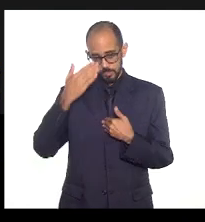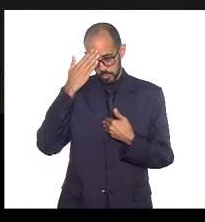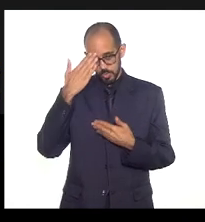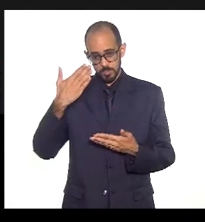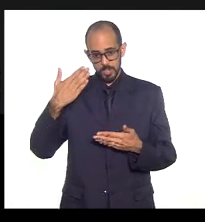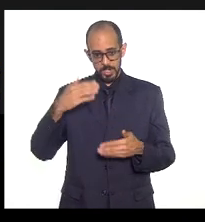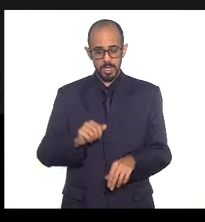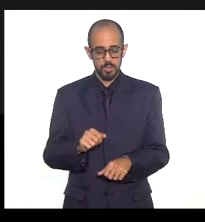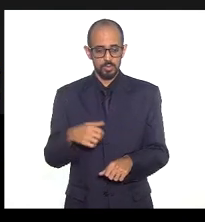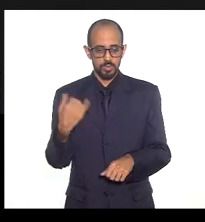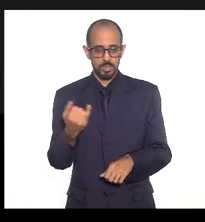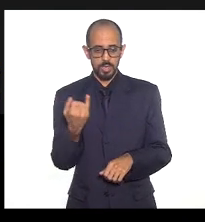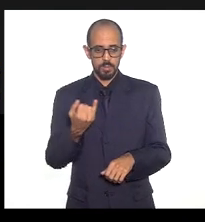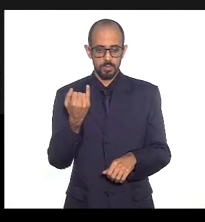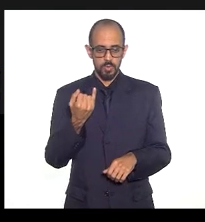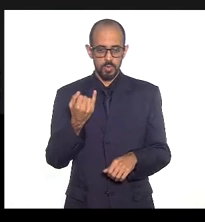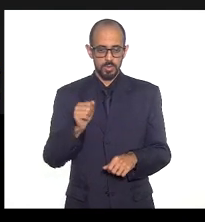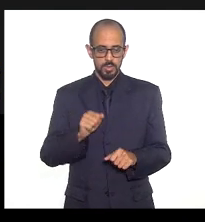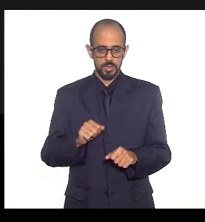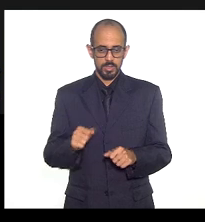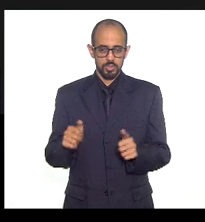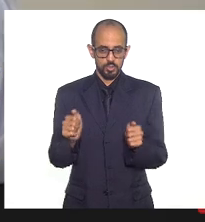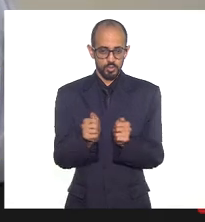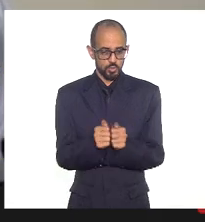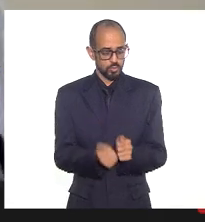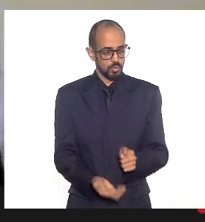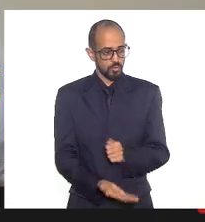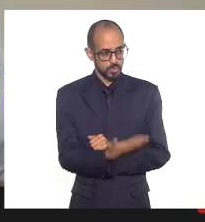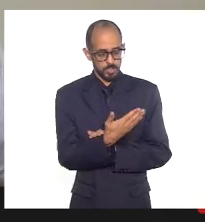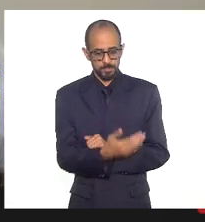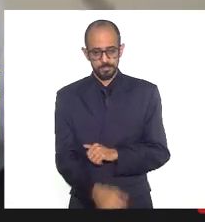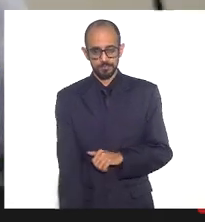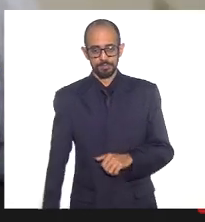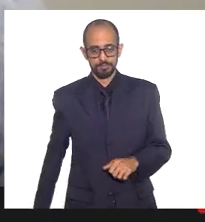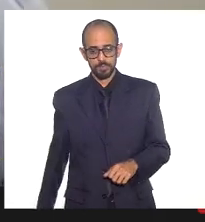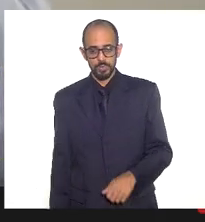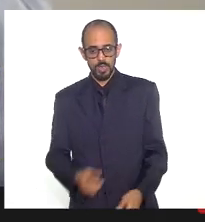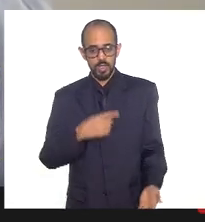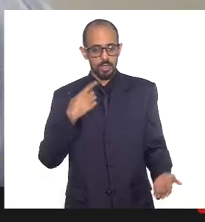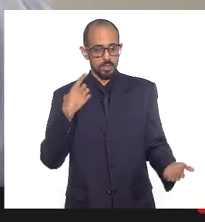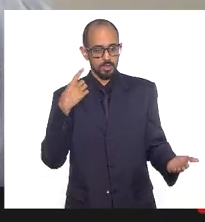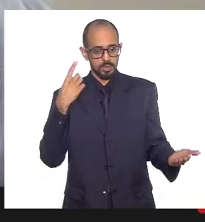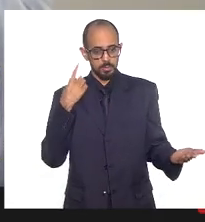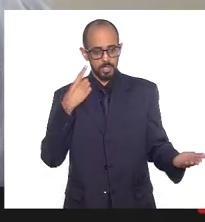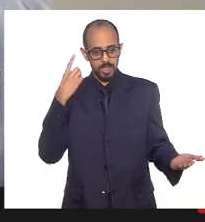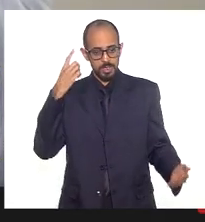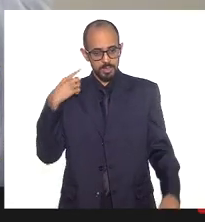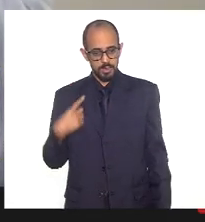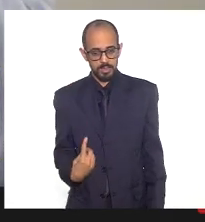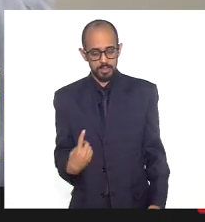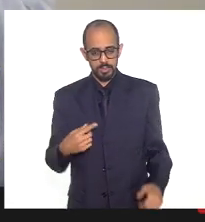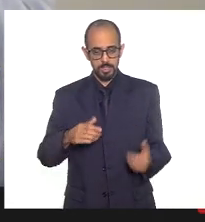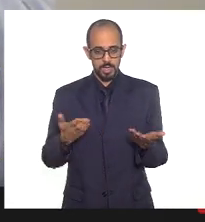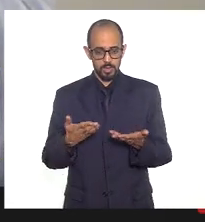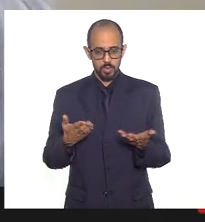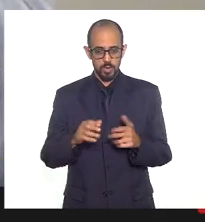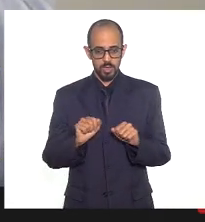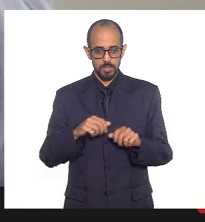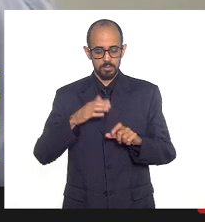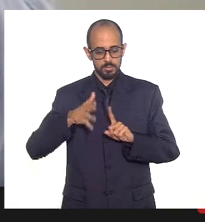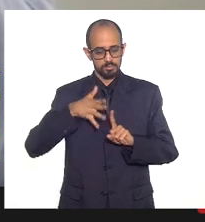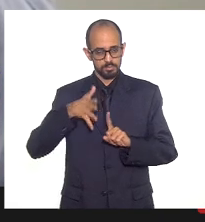que é muito importante contar com você. Bom, deputada Dani Monteiro, agora para fazer a sua intervenção.